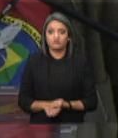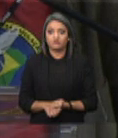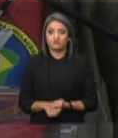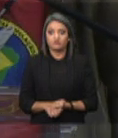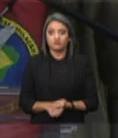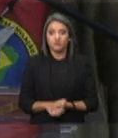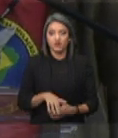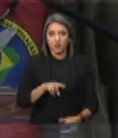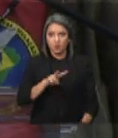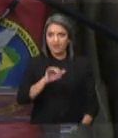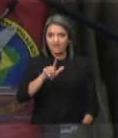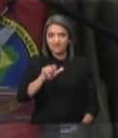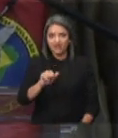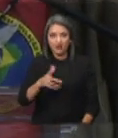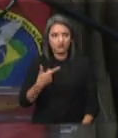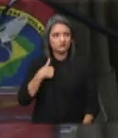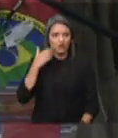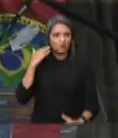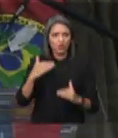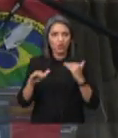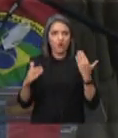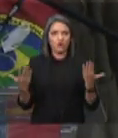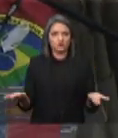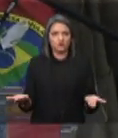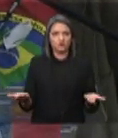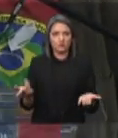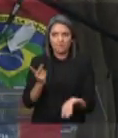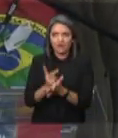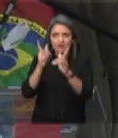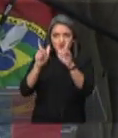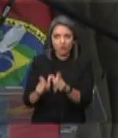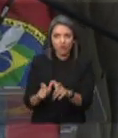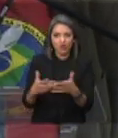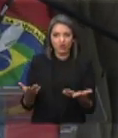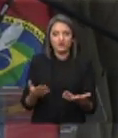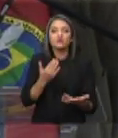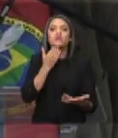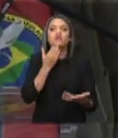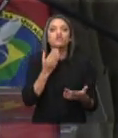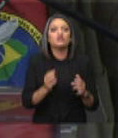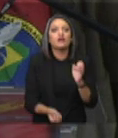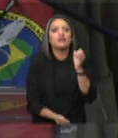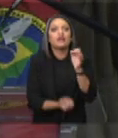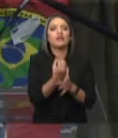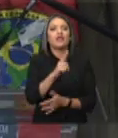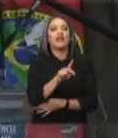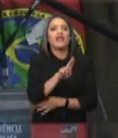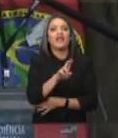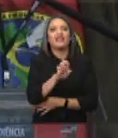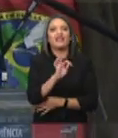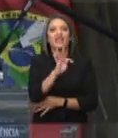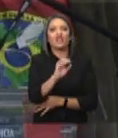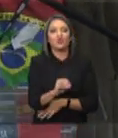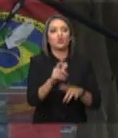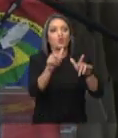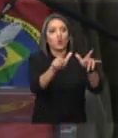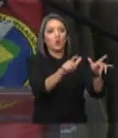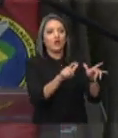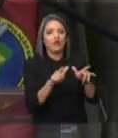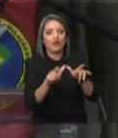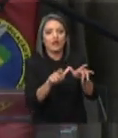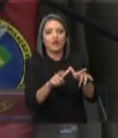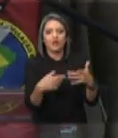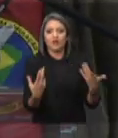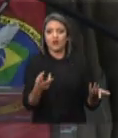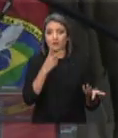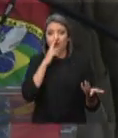uma vila que eu sou contra porque não adianta criar um gueto tá então parece que são paulo a gente tá